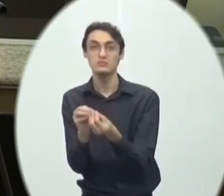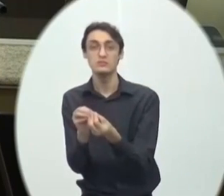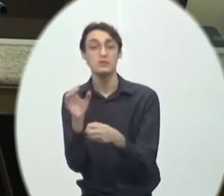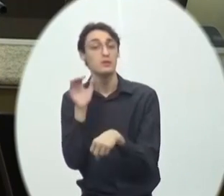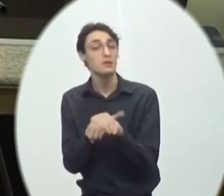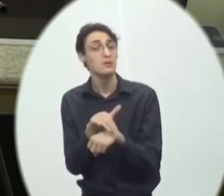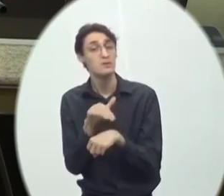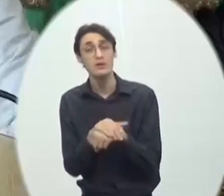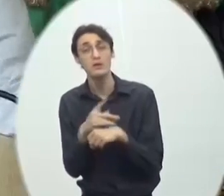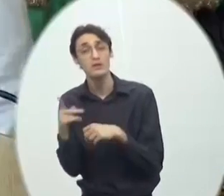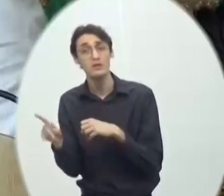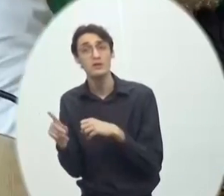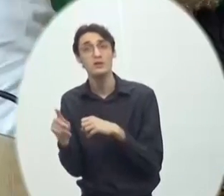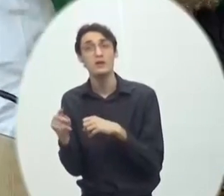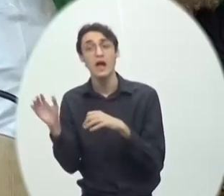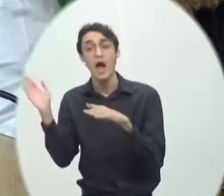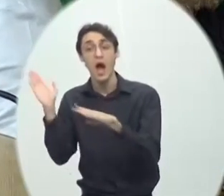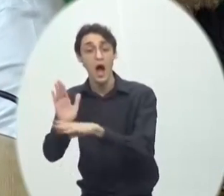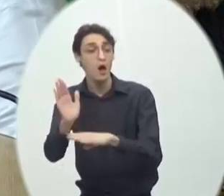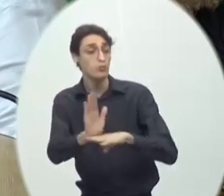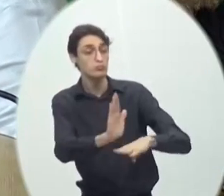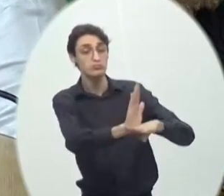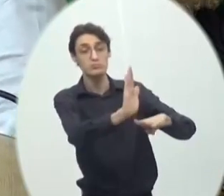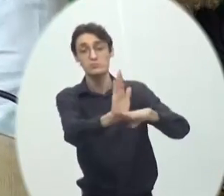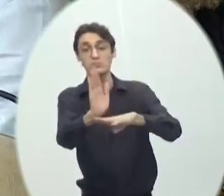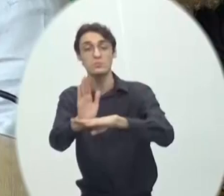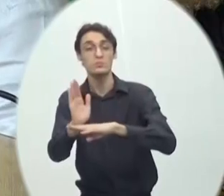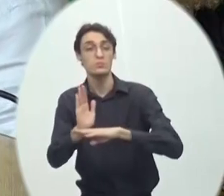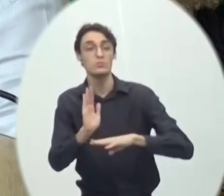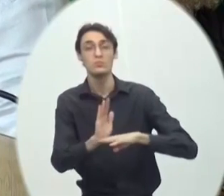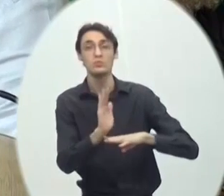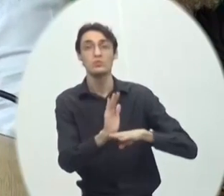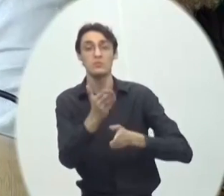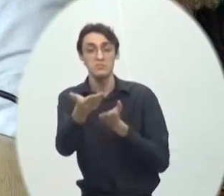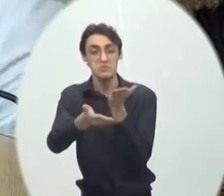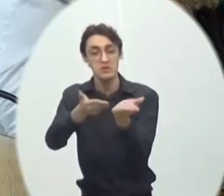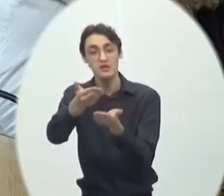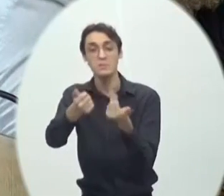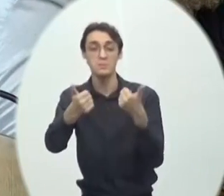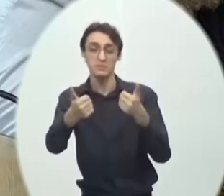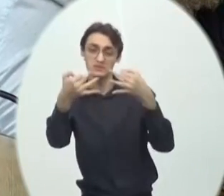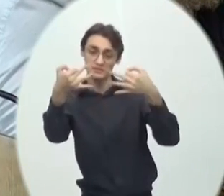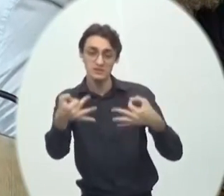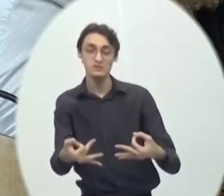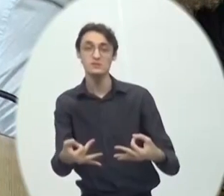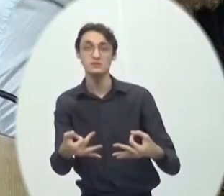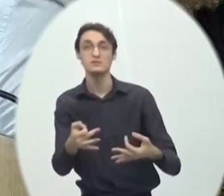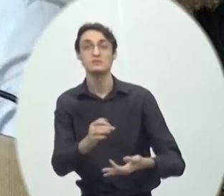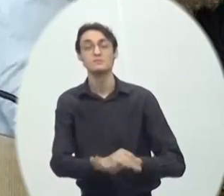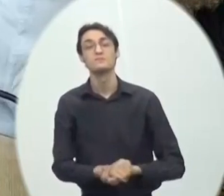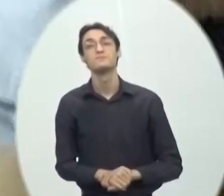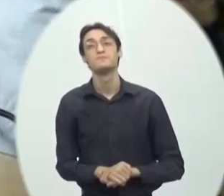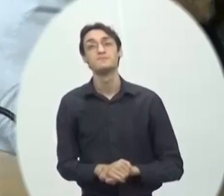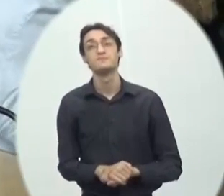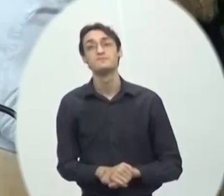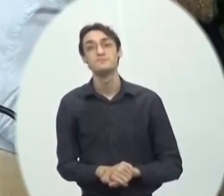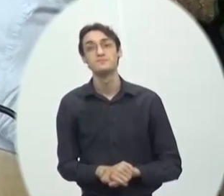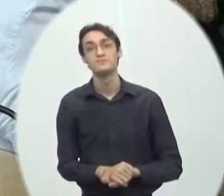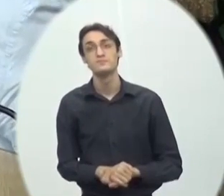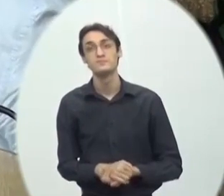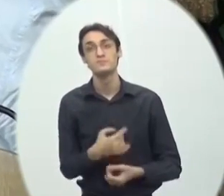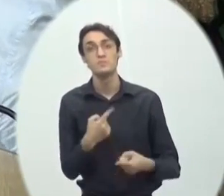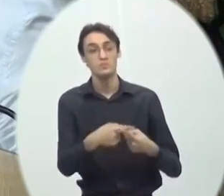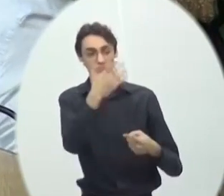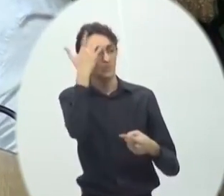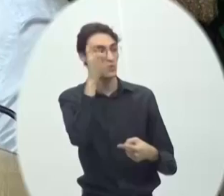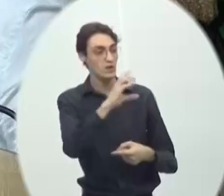estão lá para ajudar a atender bem. Por que a turma não quer, né, vereador Tita, sair da cooperativa?